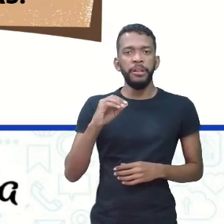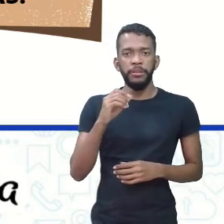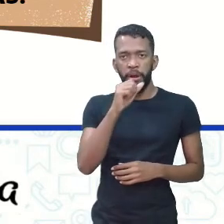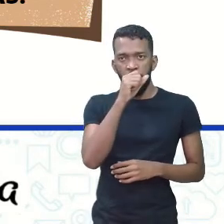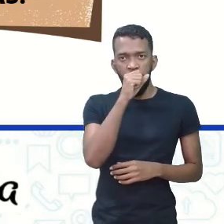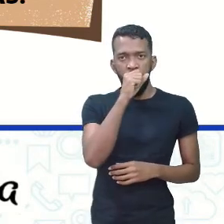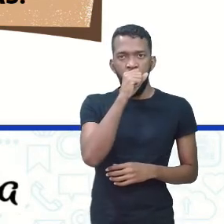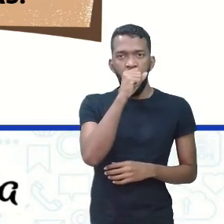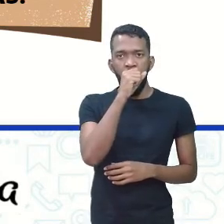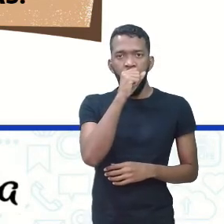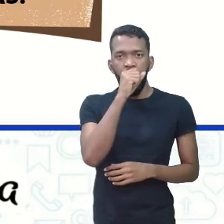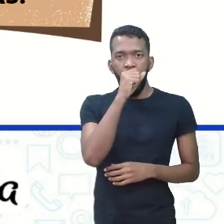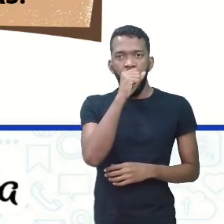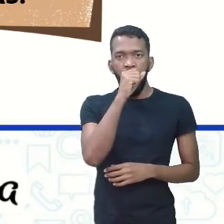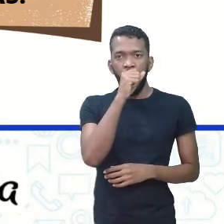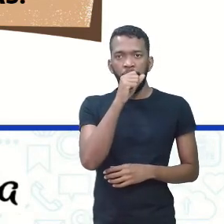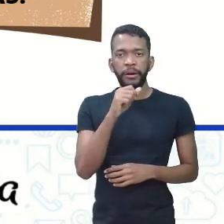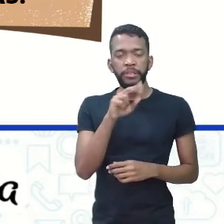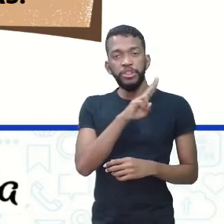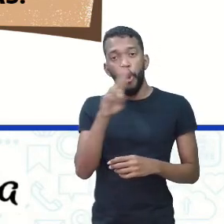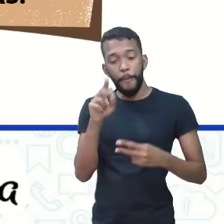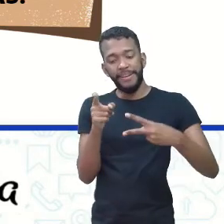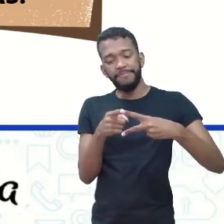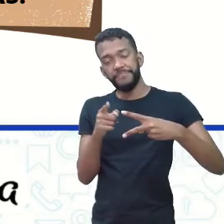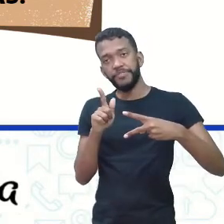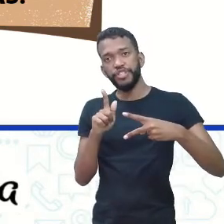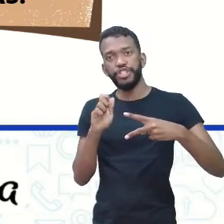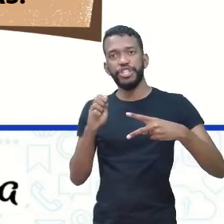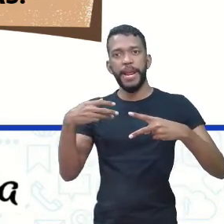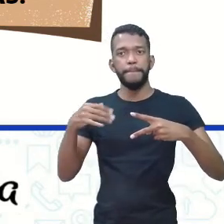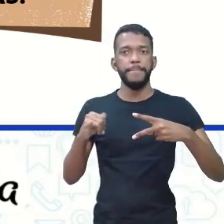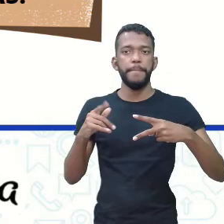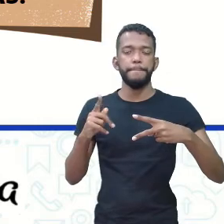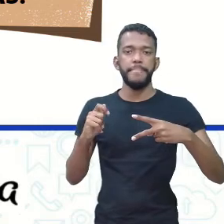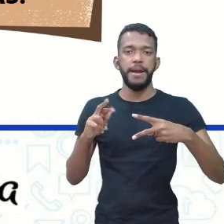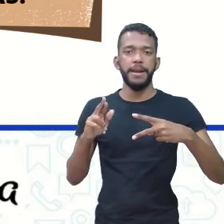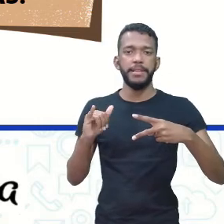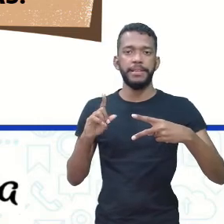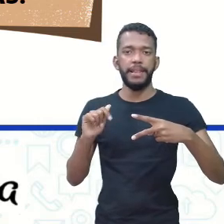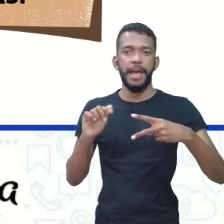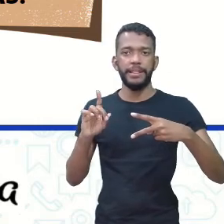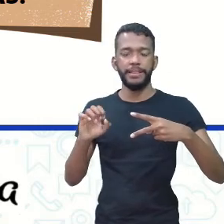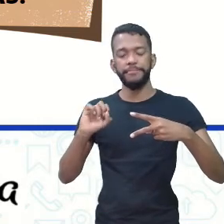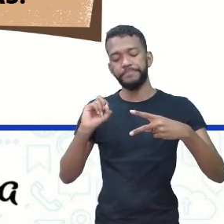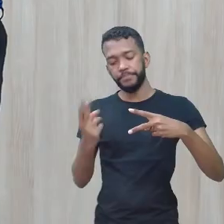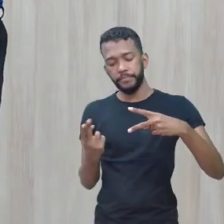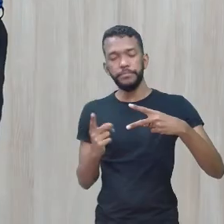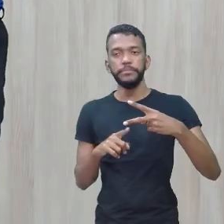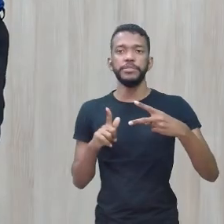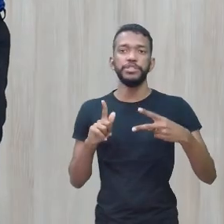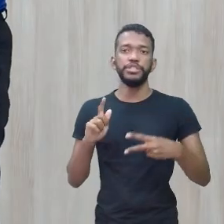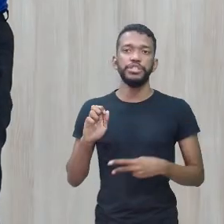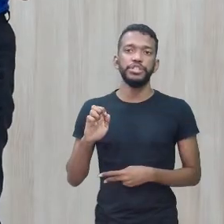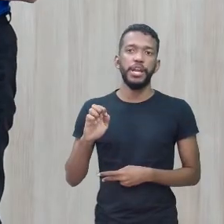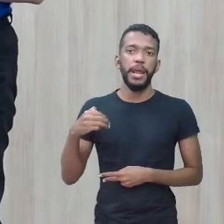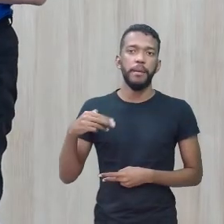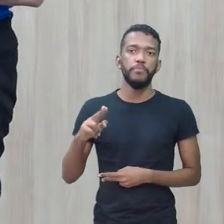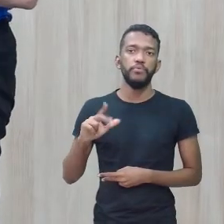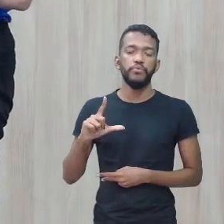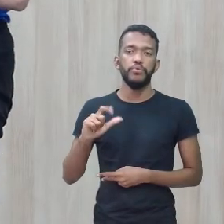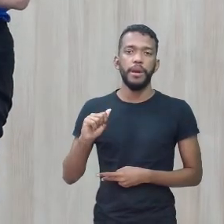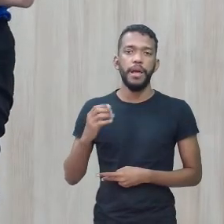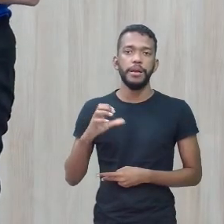gemiparidade ou gemulação. Tanto faz, pode ser chamada desses três tipos, mas naquele slide que eu citei, eu